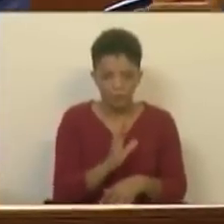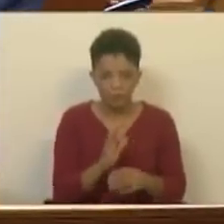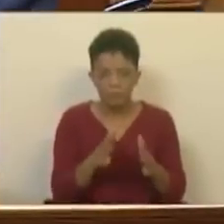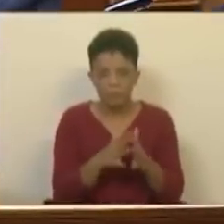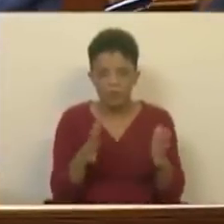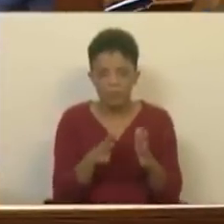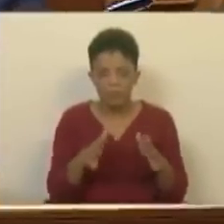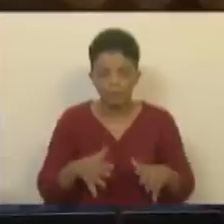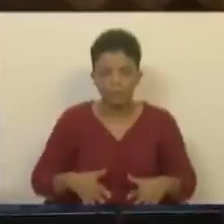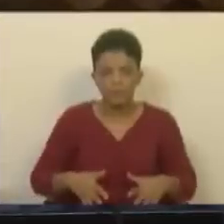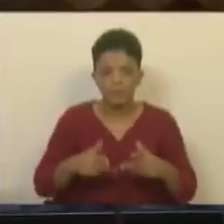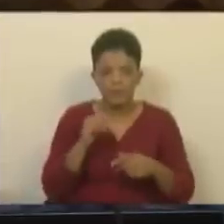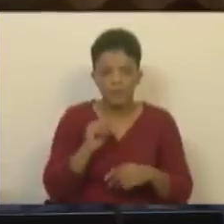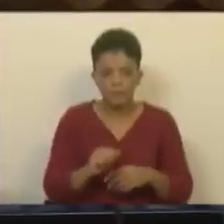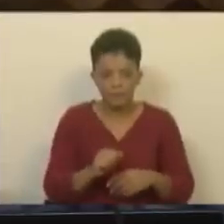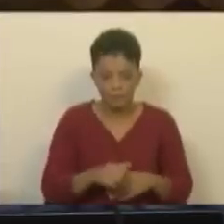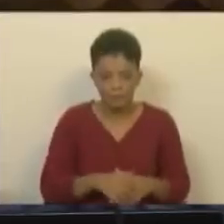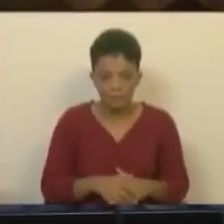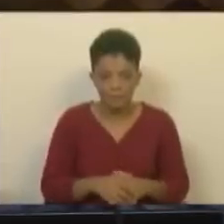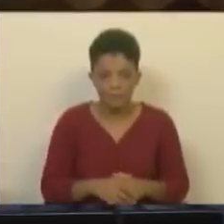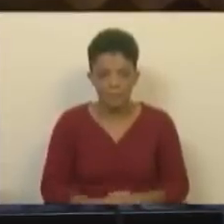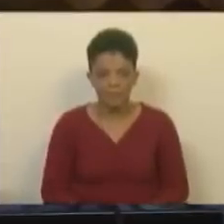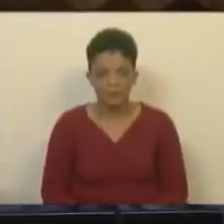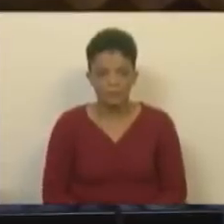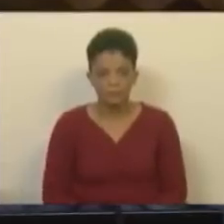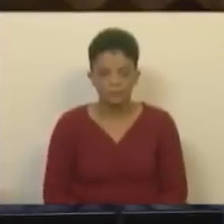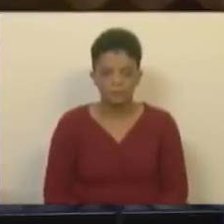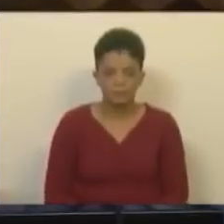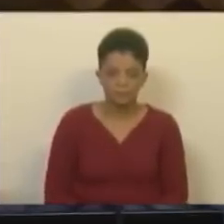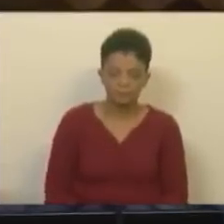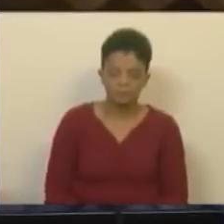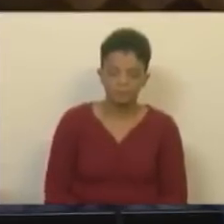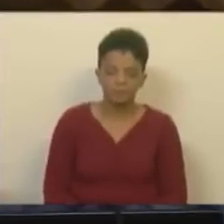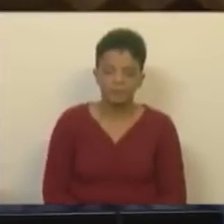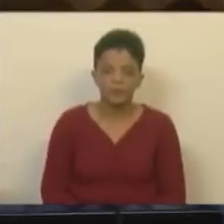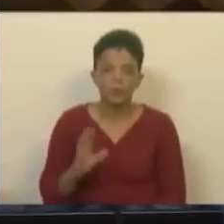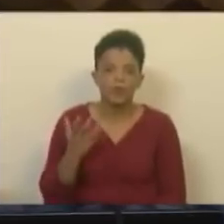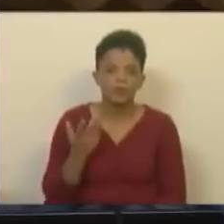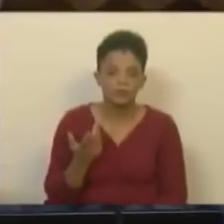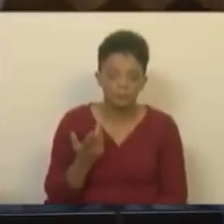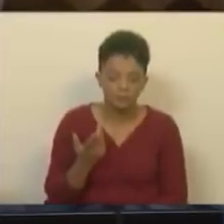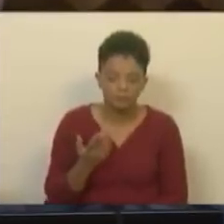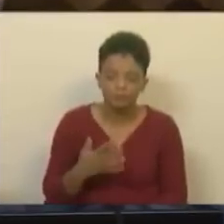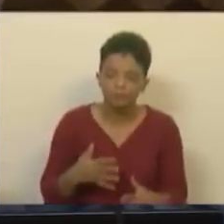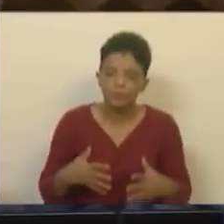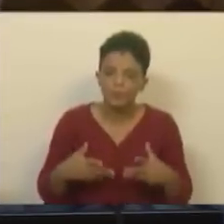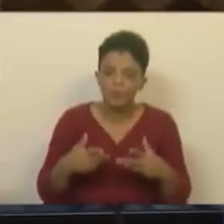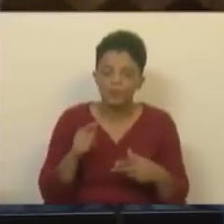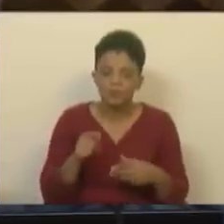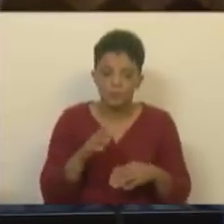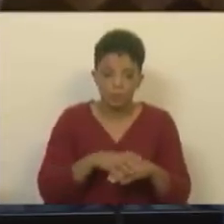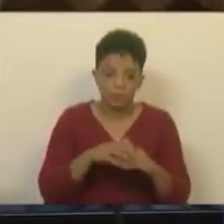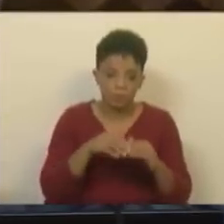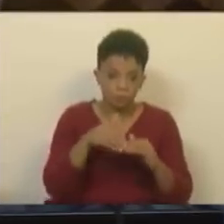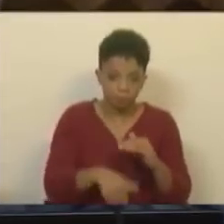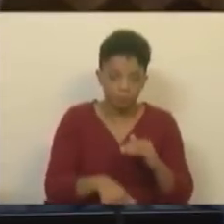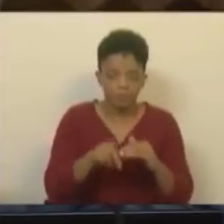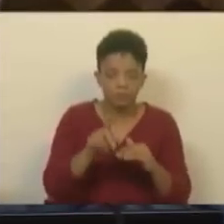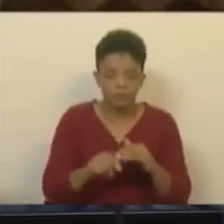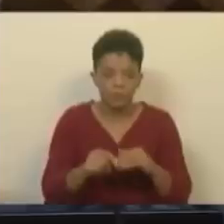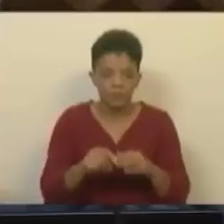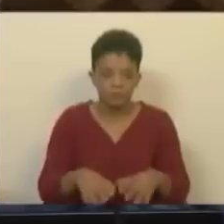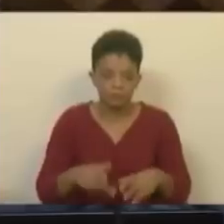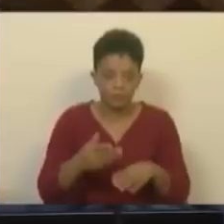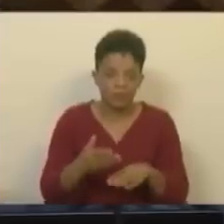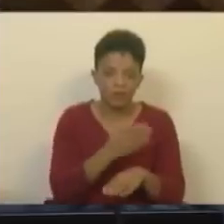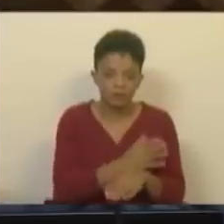grosso do seu crescimento o grosso do seu crescimento foi basicamente recuperar a quebra e e crescimento que